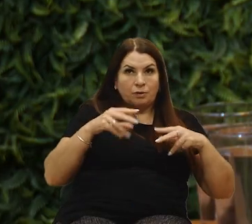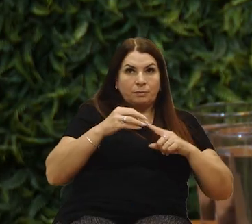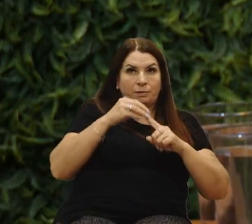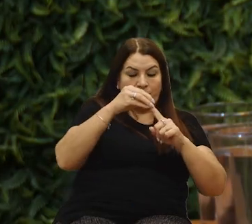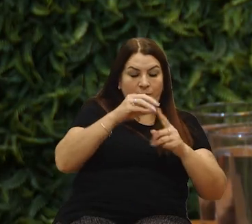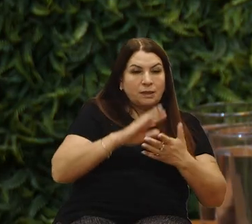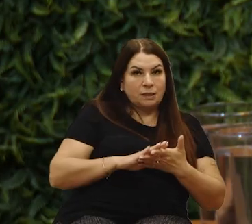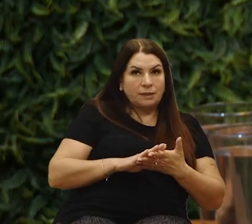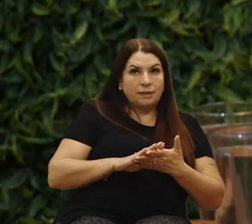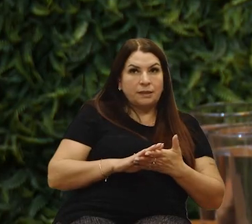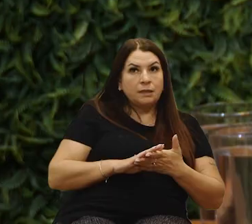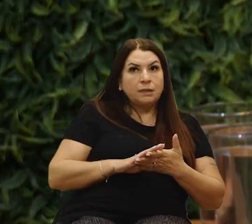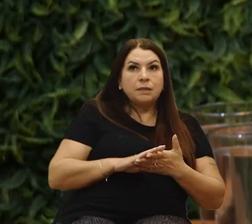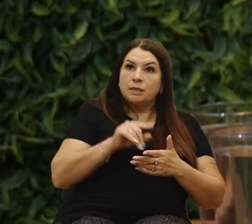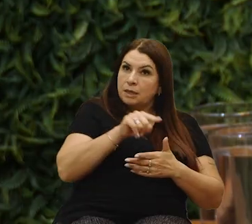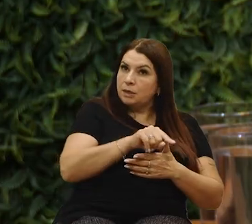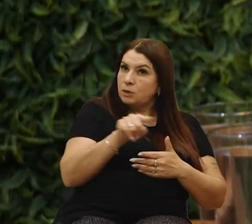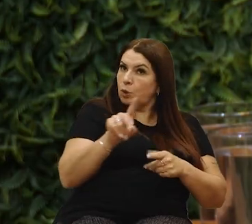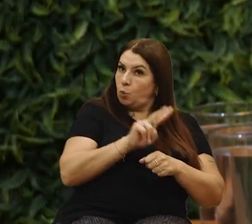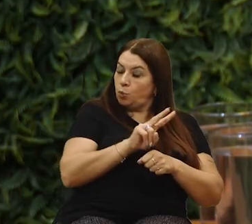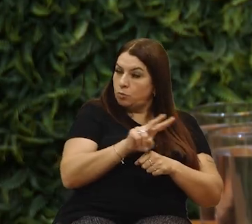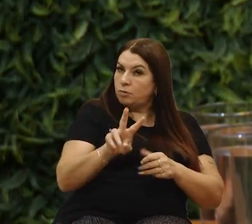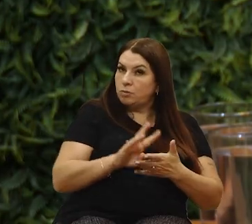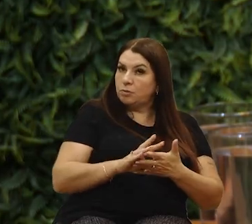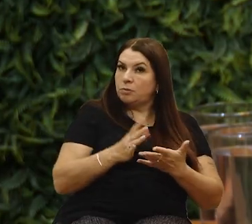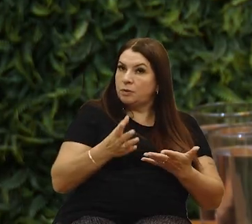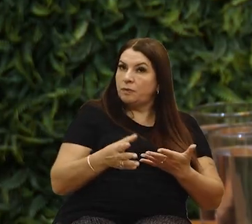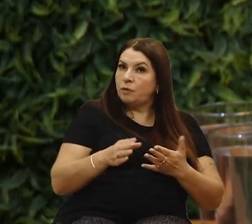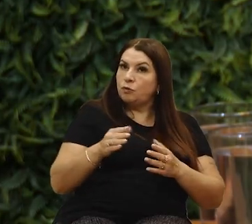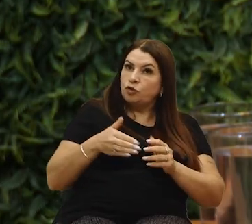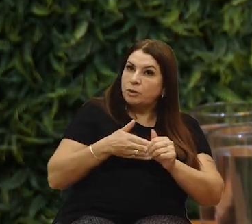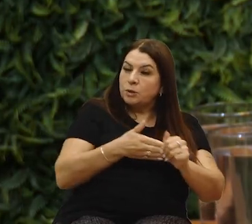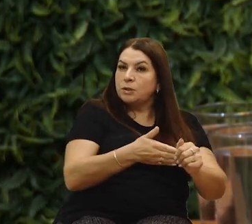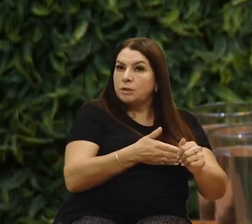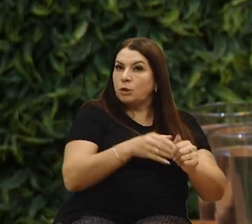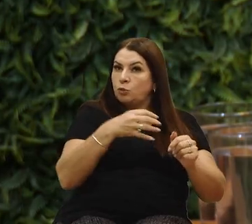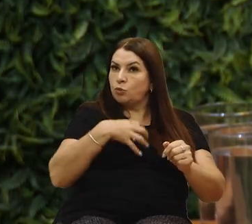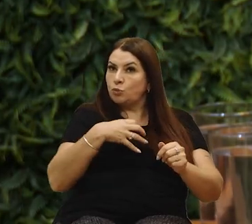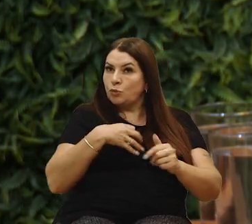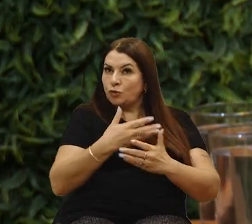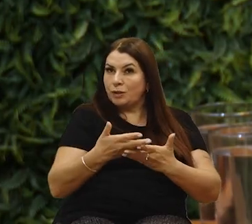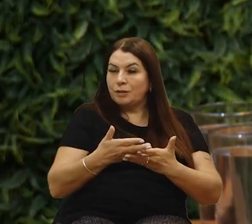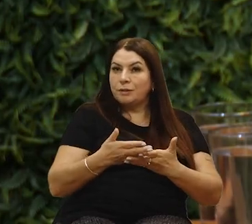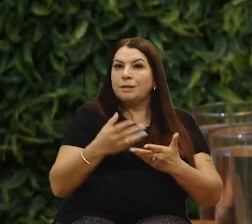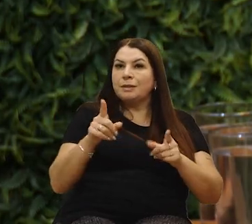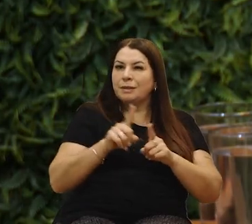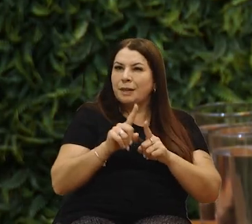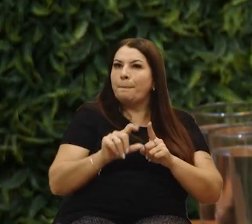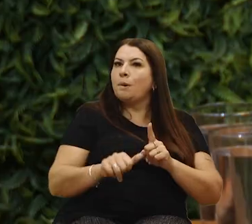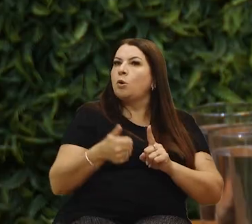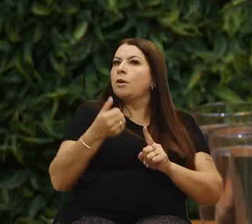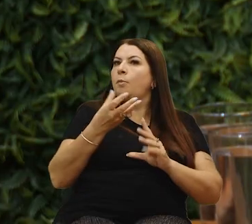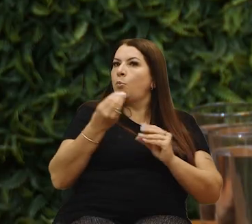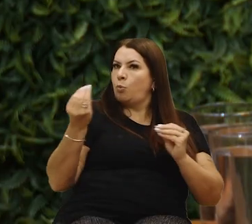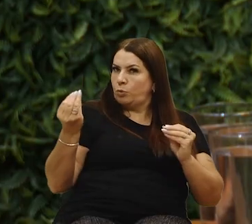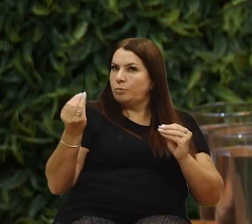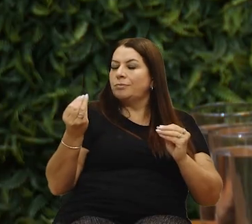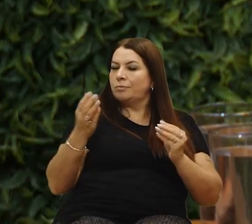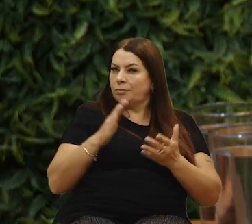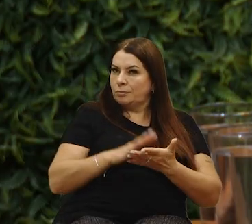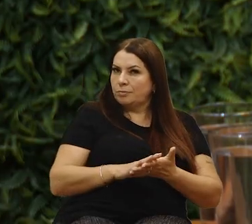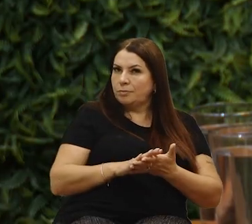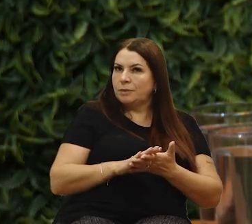principalmente. Eles são os mantenedores, então eles vão direcionando para a maneira como, embora tenha melhorado muito no